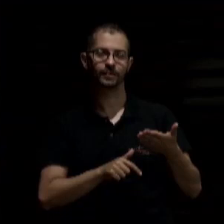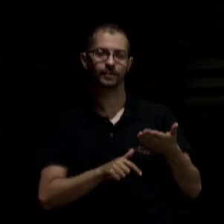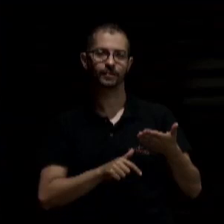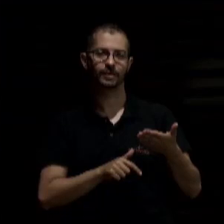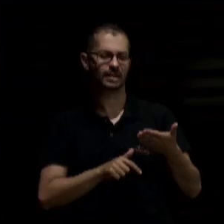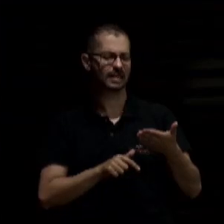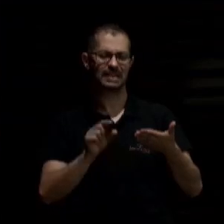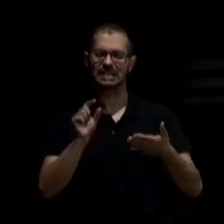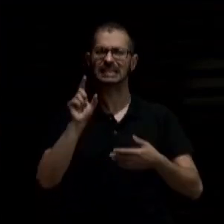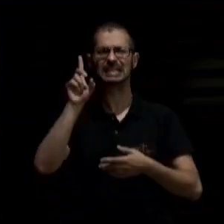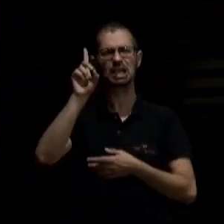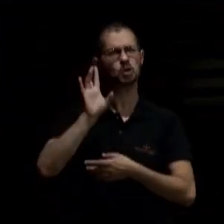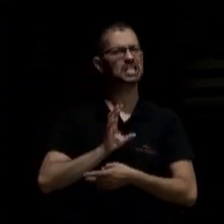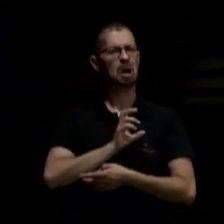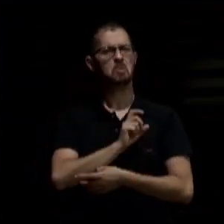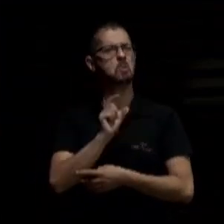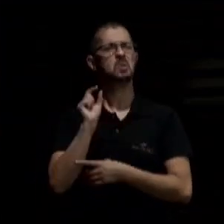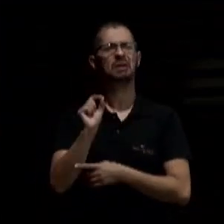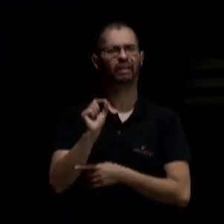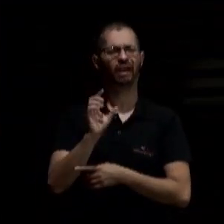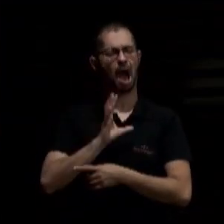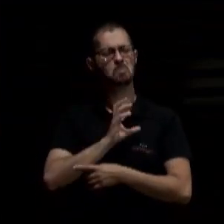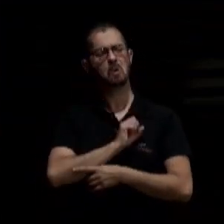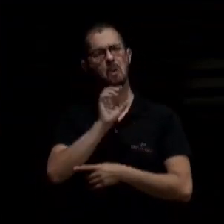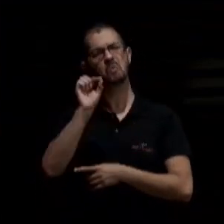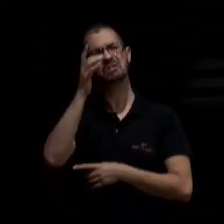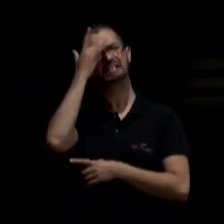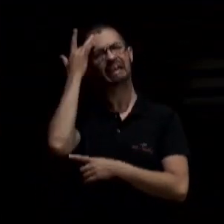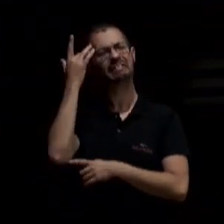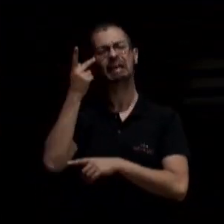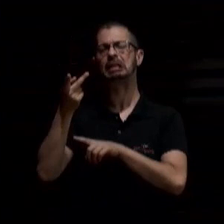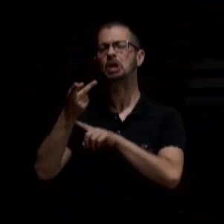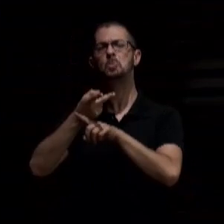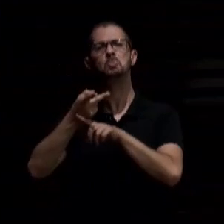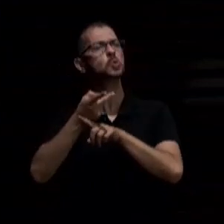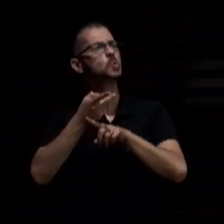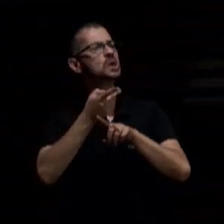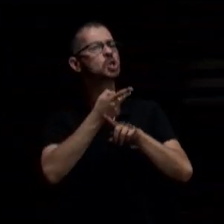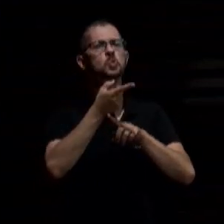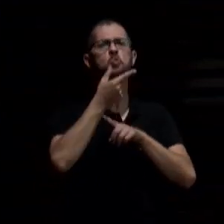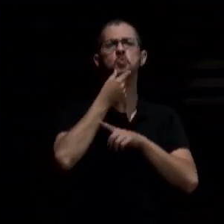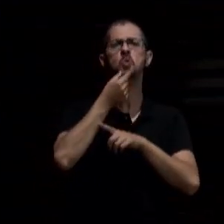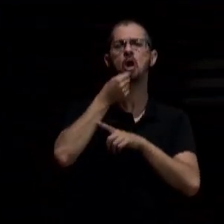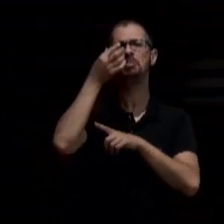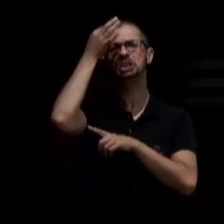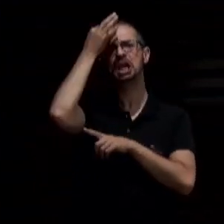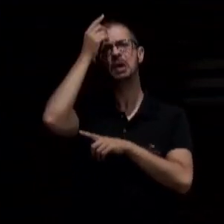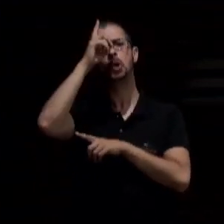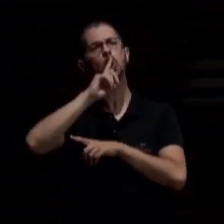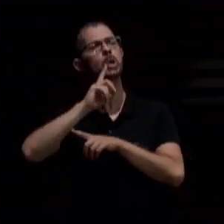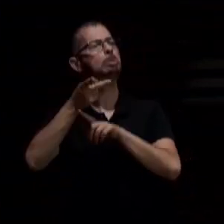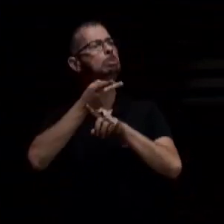o quê? Amou quem? Quem Deus amou? E ele saiu procurando o homem de cabelo loiro pela